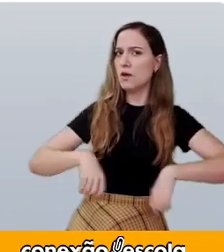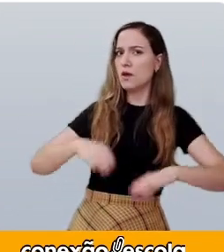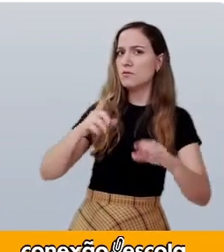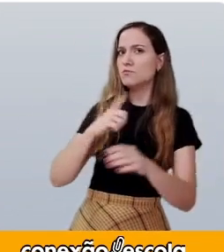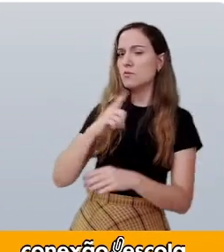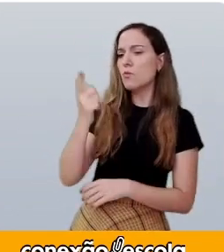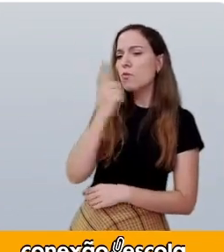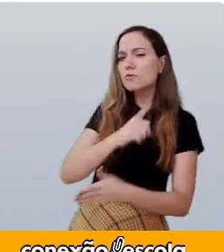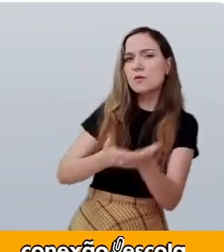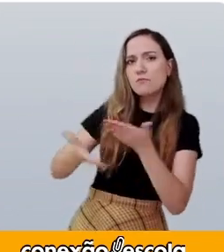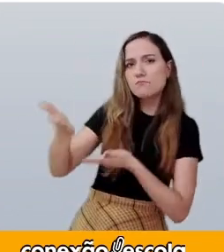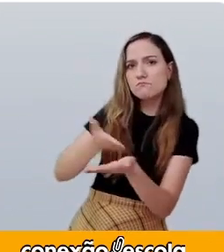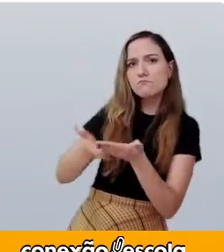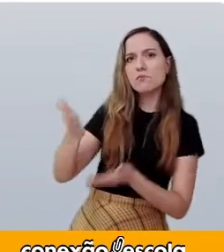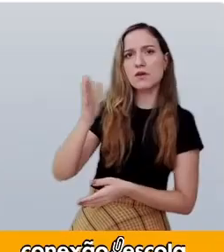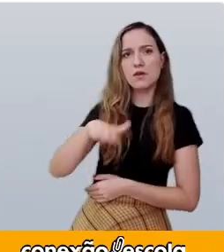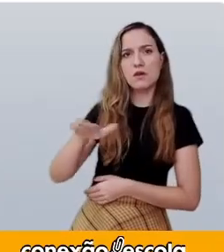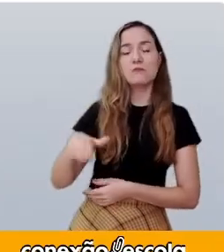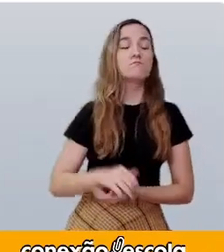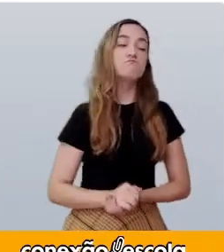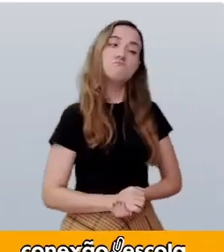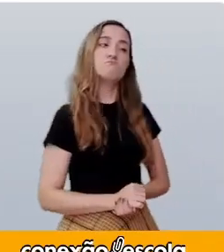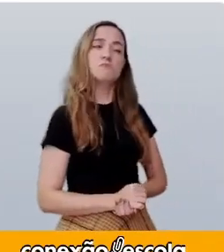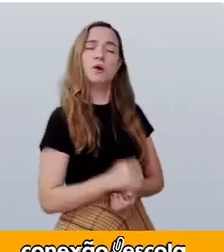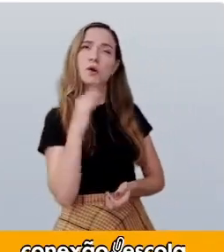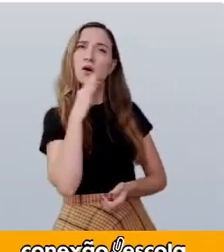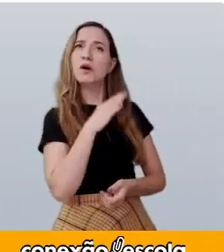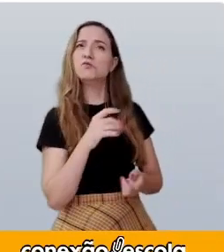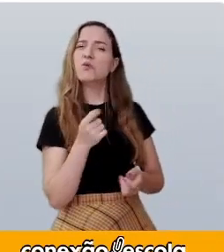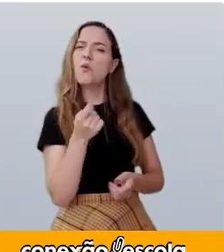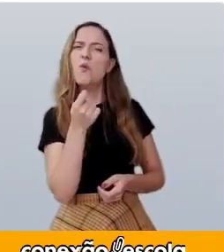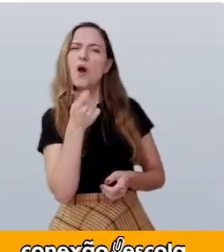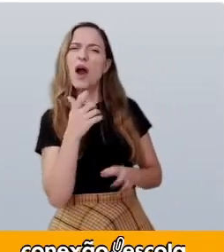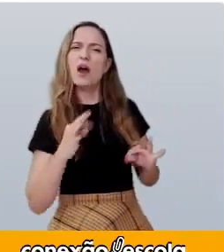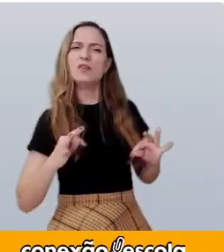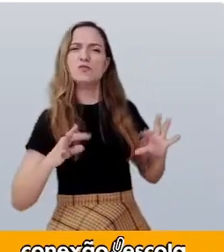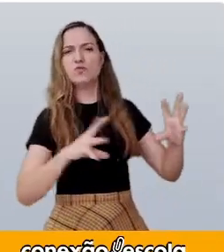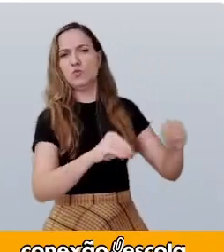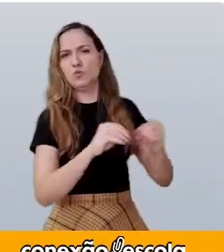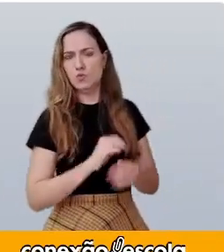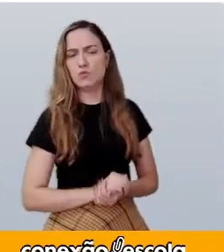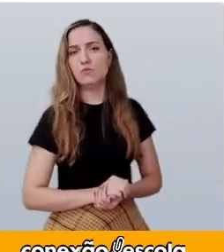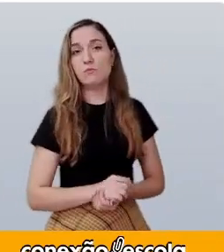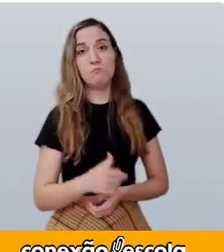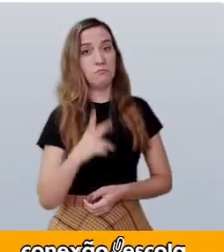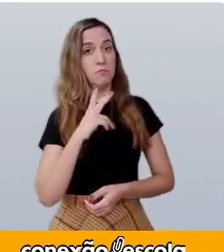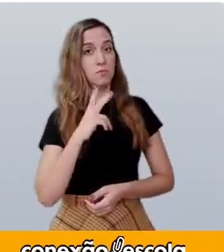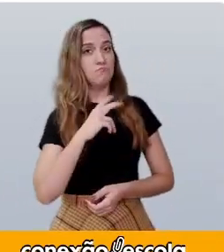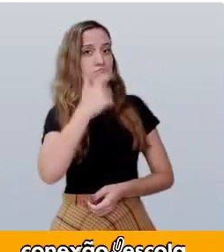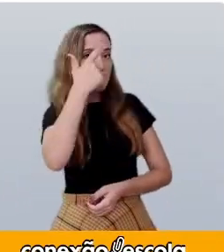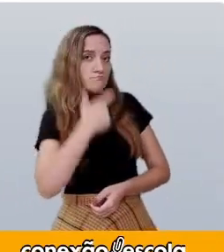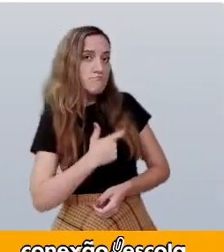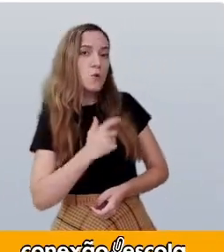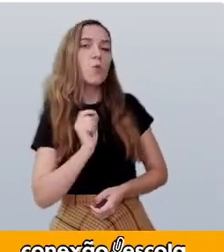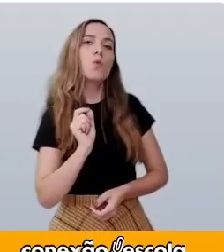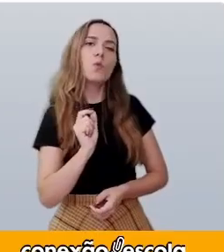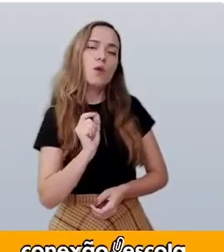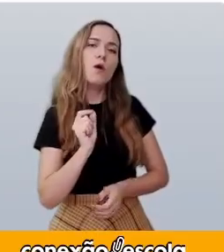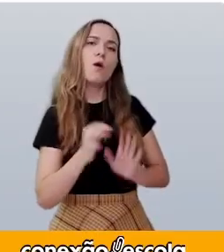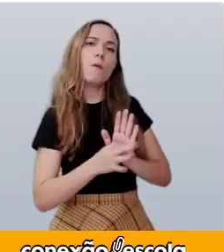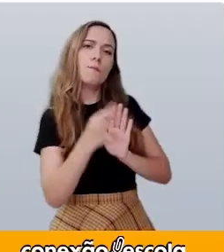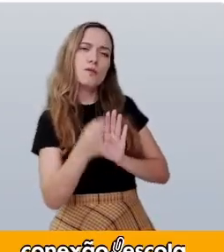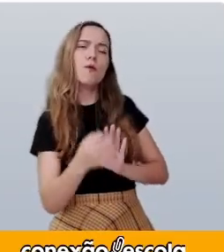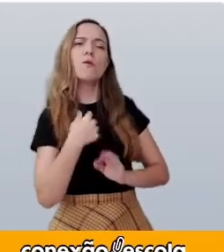crianças? Olha, praticamente todos. Eu, pessoalmente, tenho muito respeito